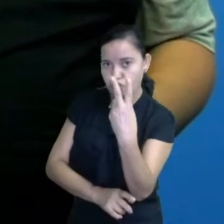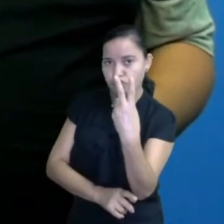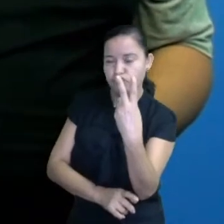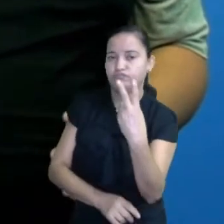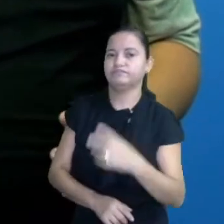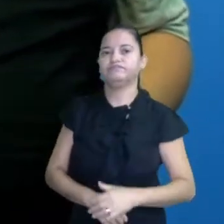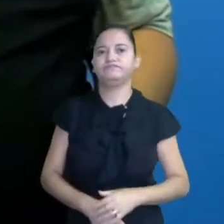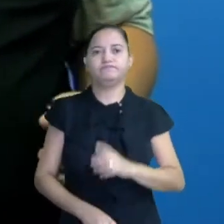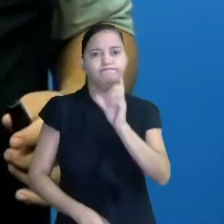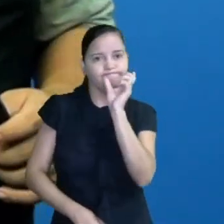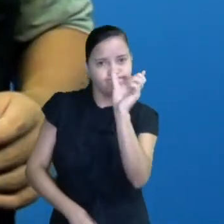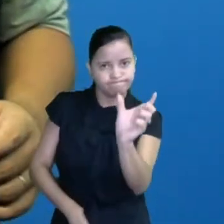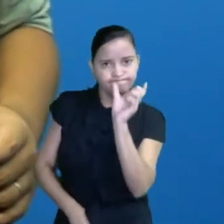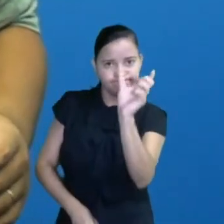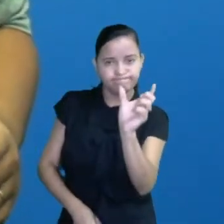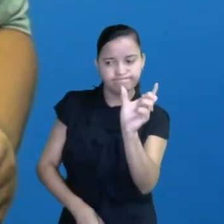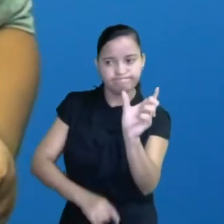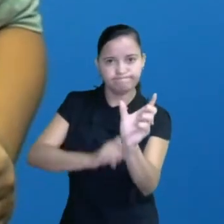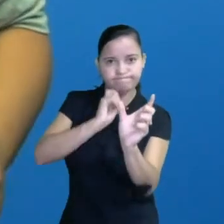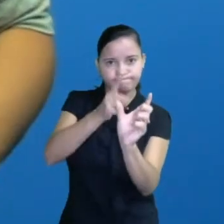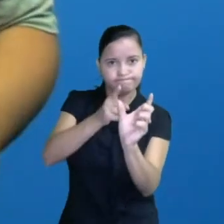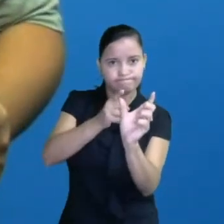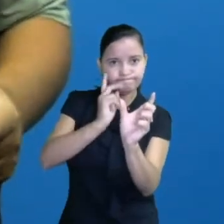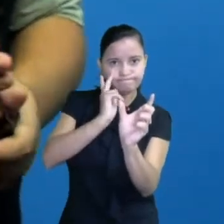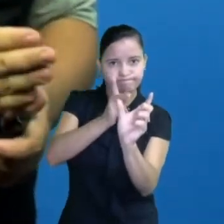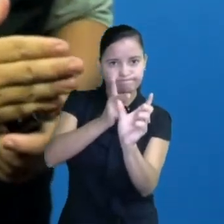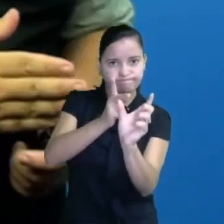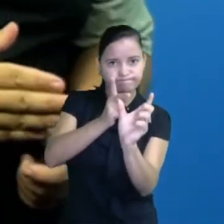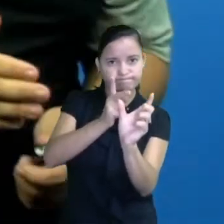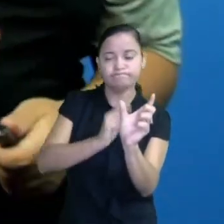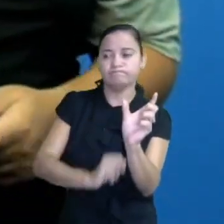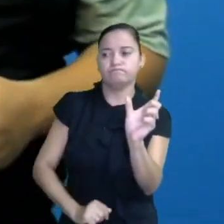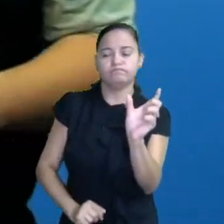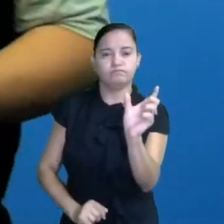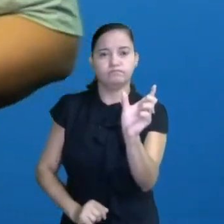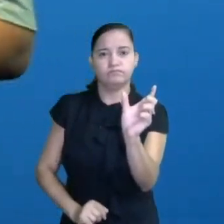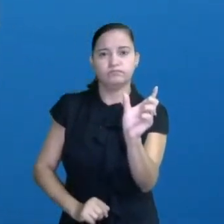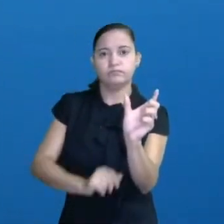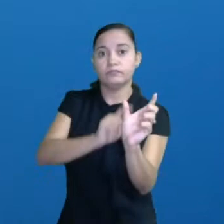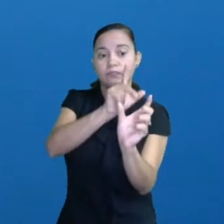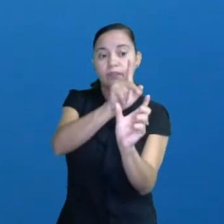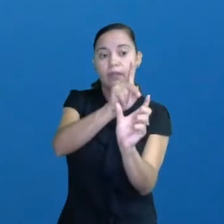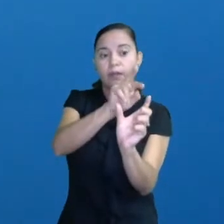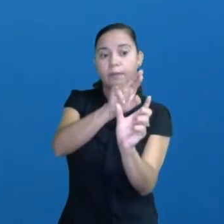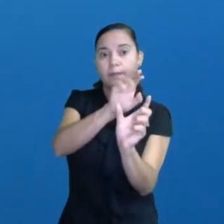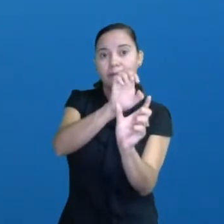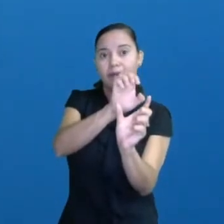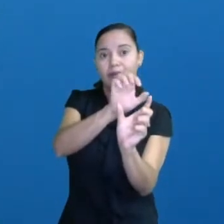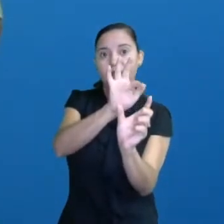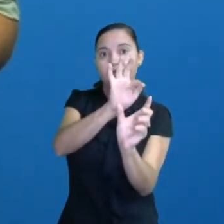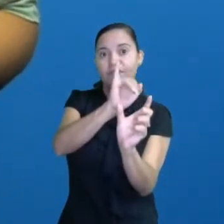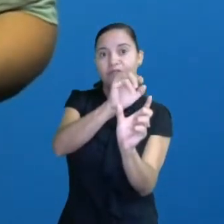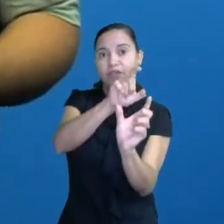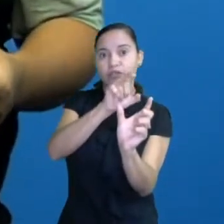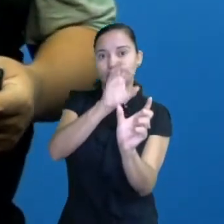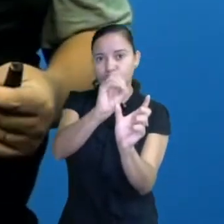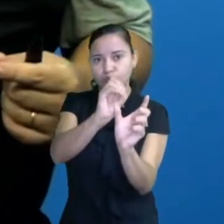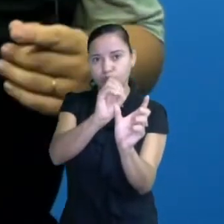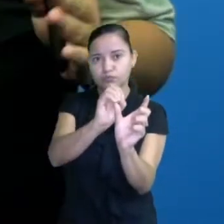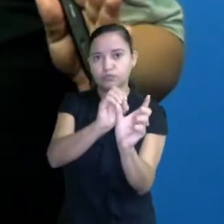dividir os morfemas em dois. O primeiro deles, prefixo. O segundo